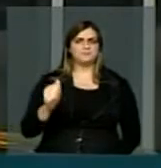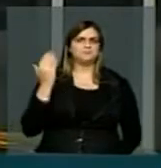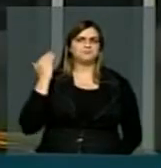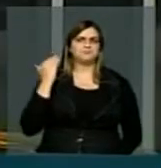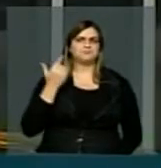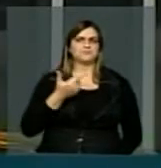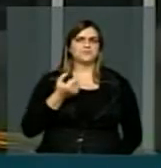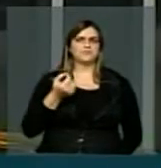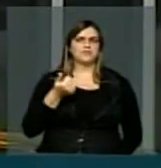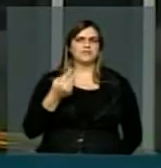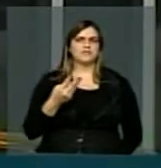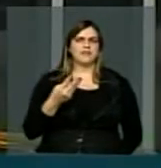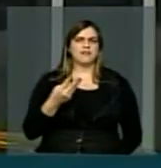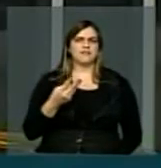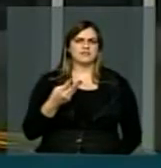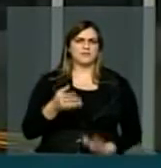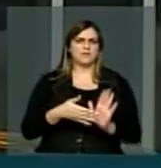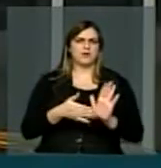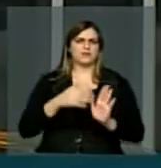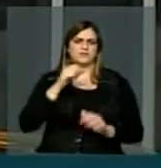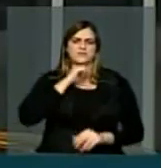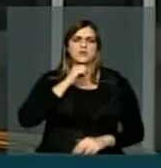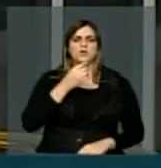em 2013